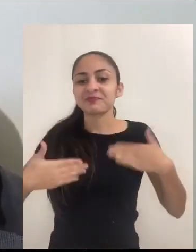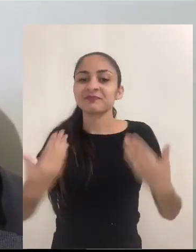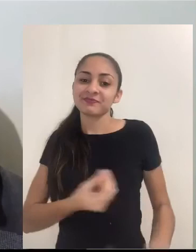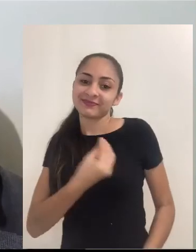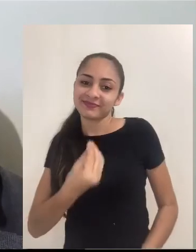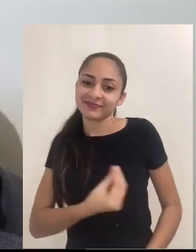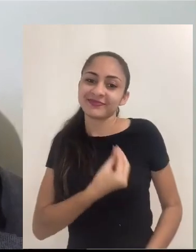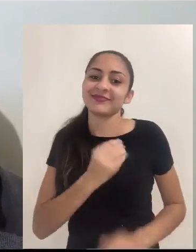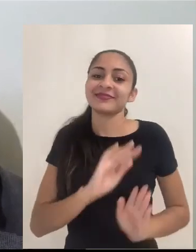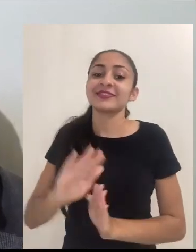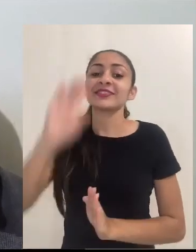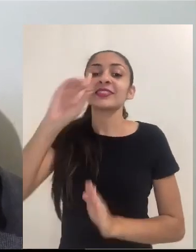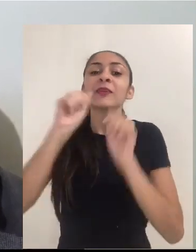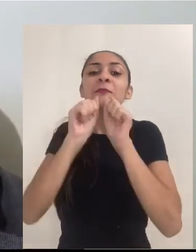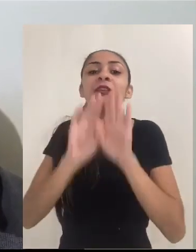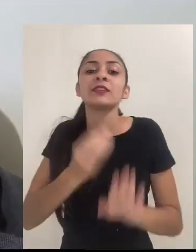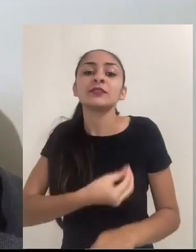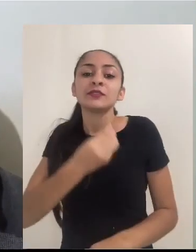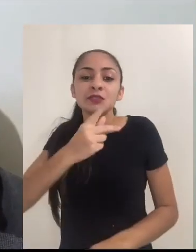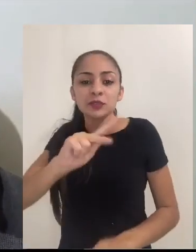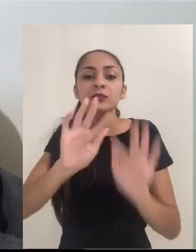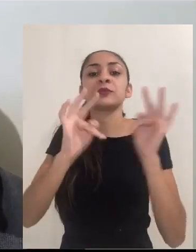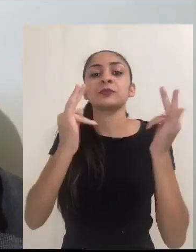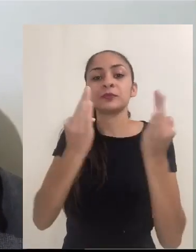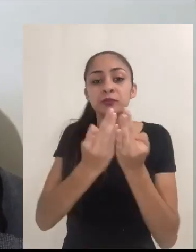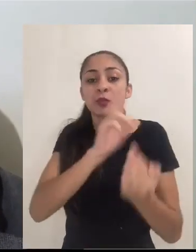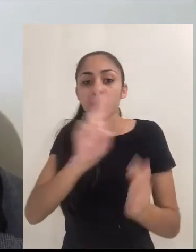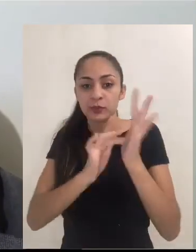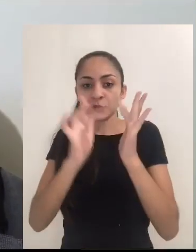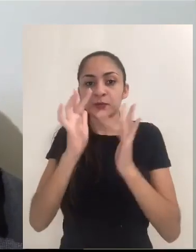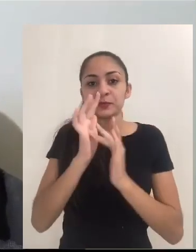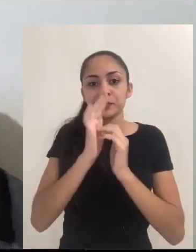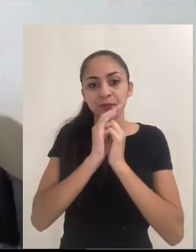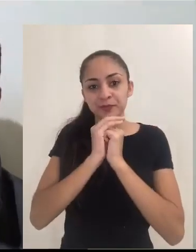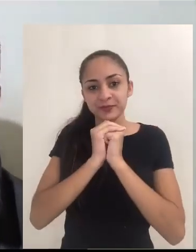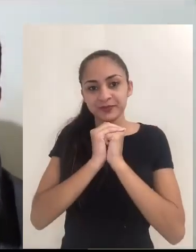Que Deus abençoe você, sua casa e a sua vida. Em nome de Jesus. Amém.